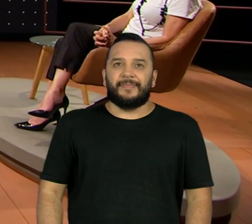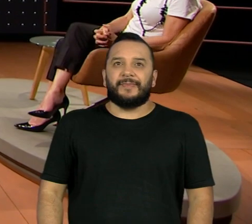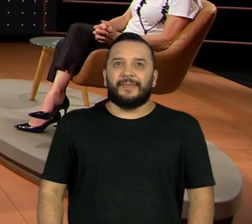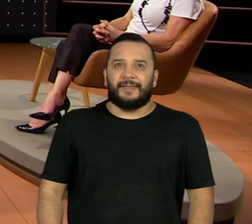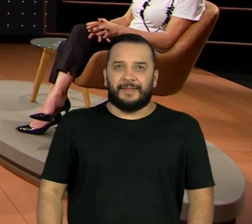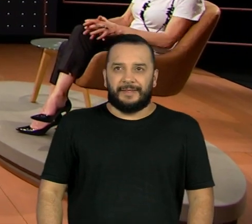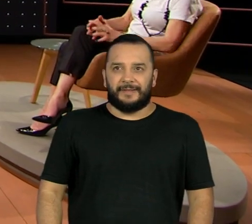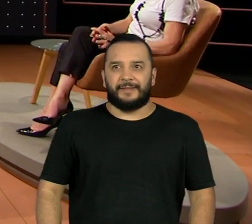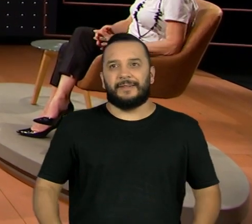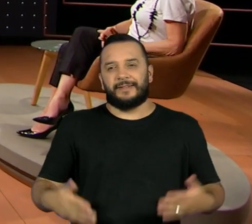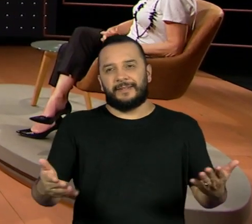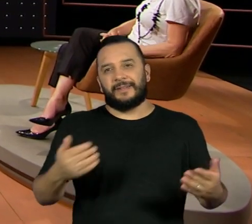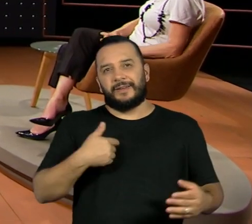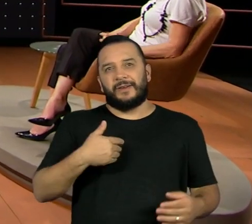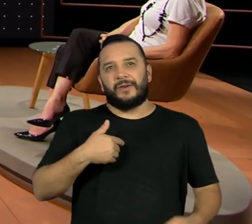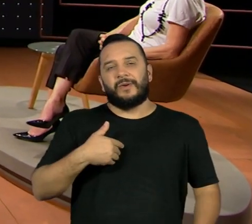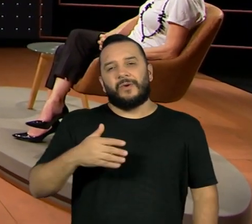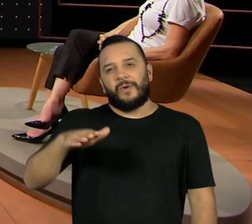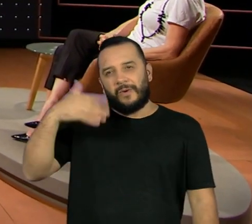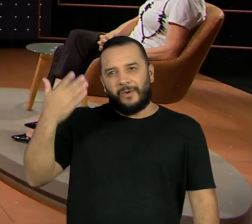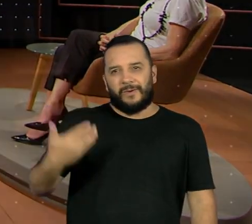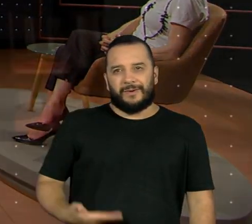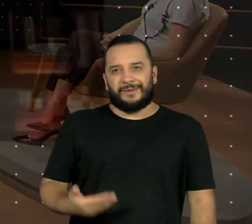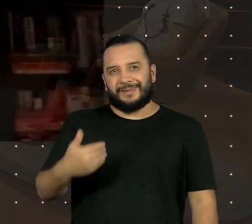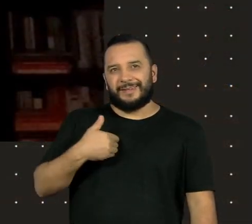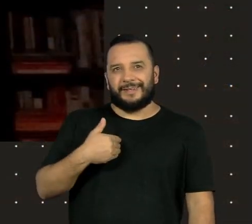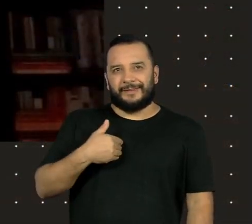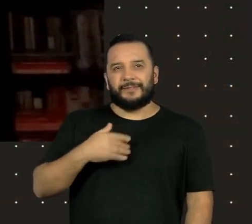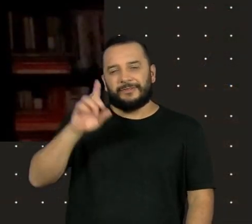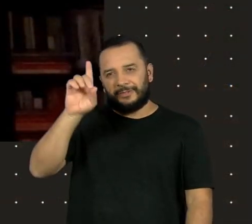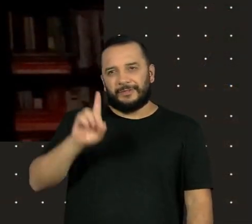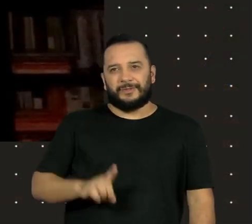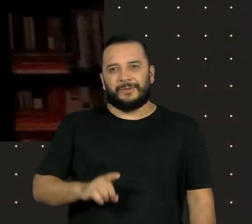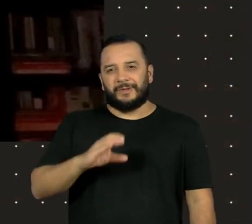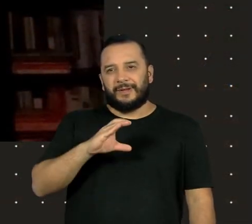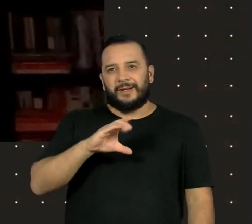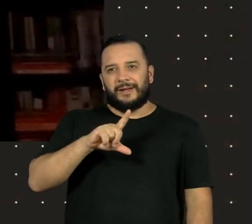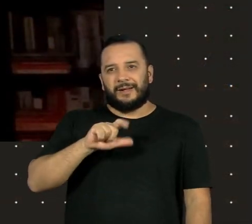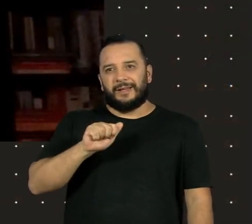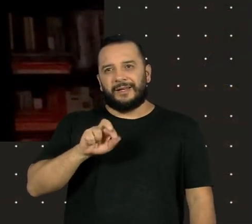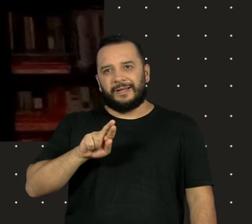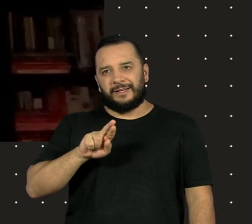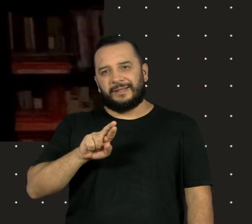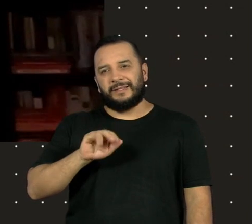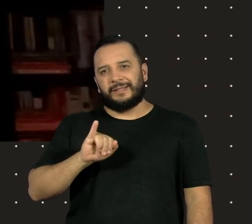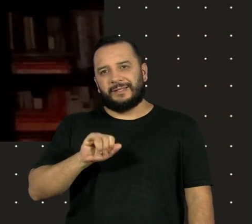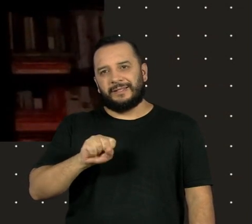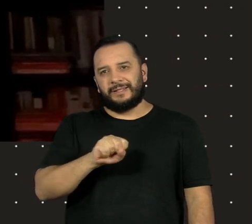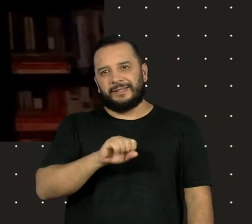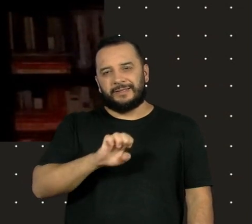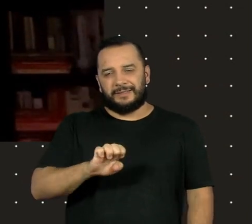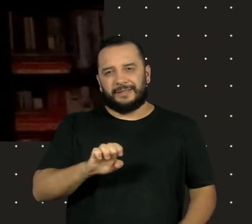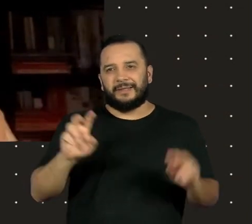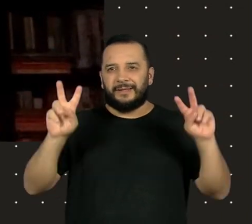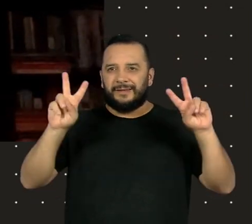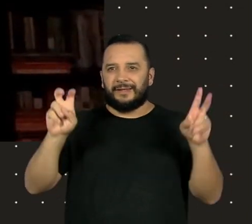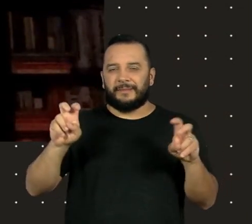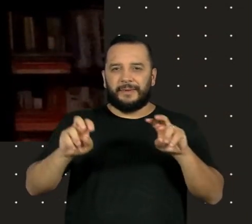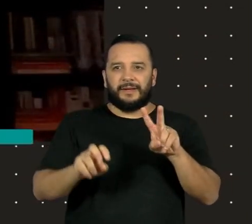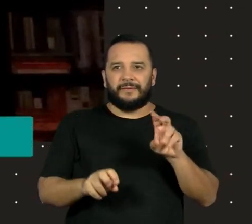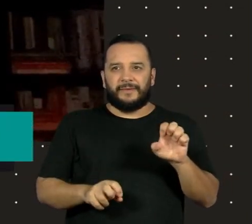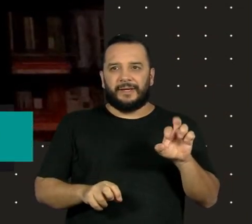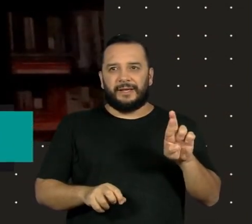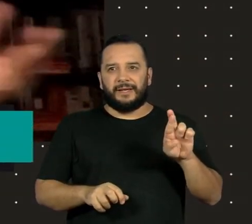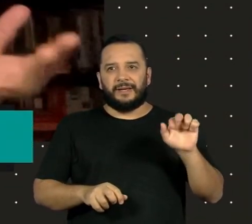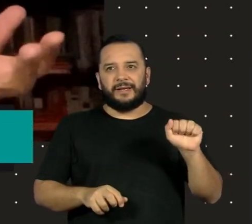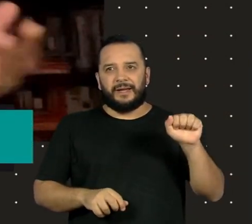Eu tive a honra de dirigir a Clarice na peça Veraneio, do Leonardo Cortez. E ela, para mim, é uma